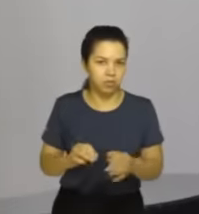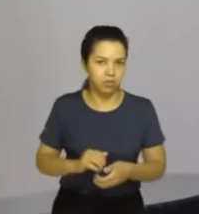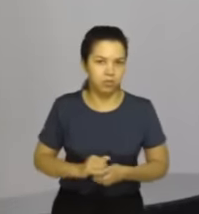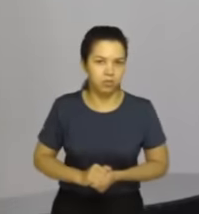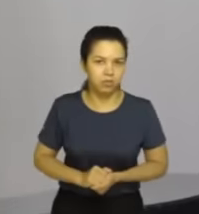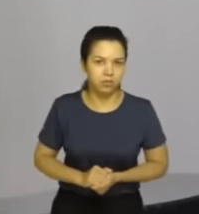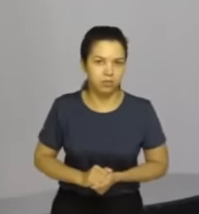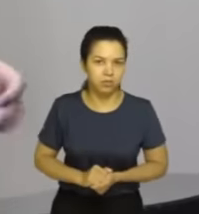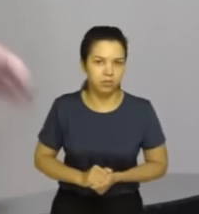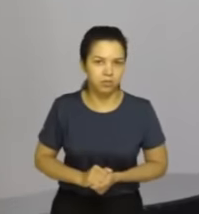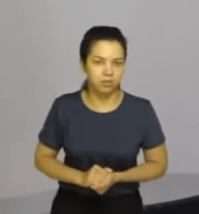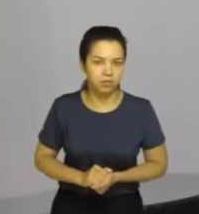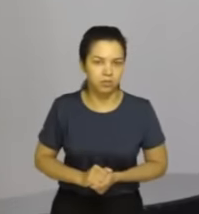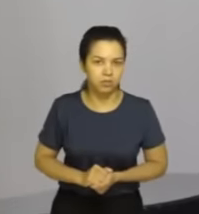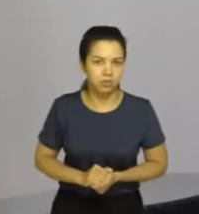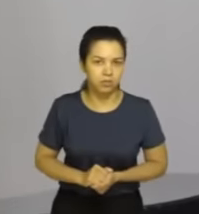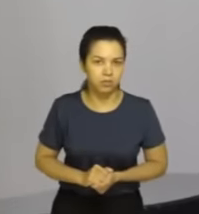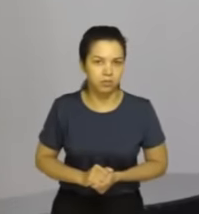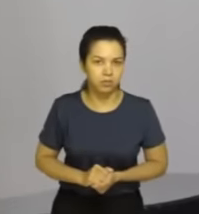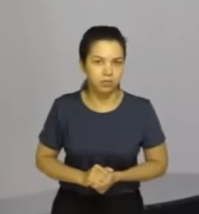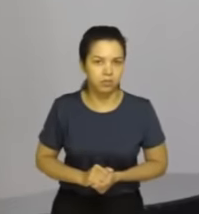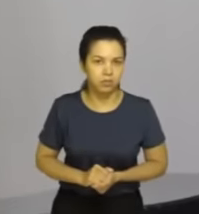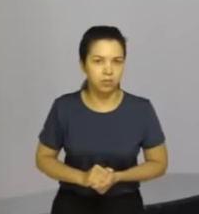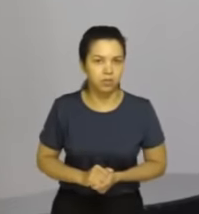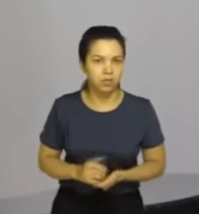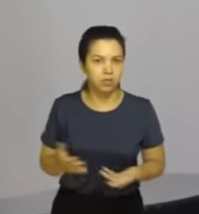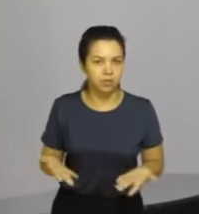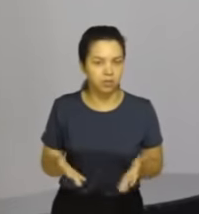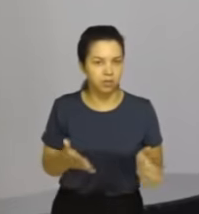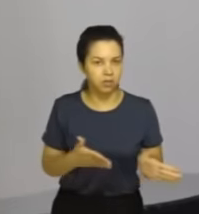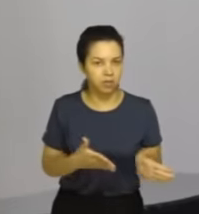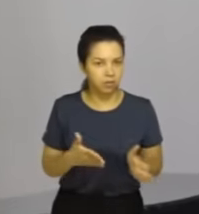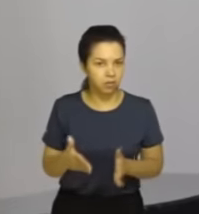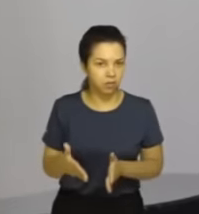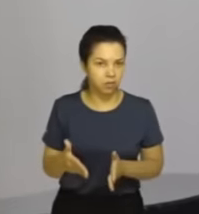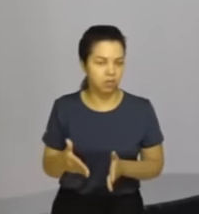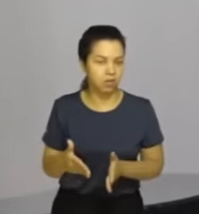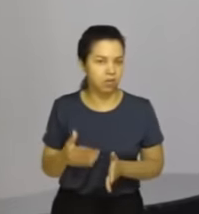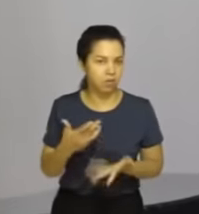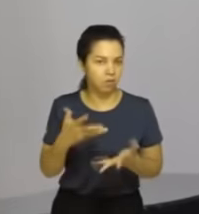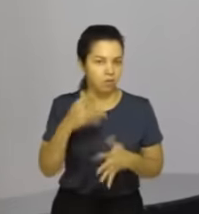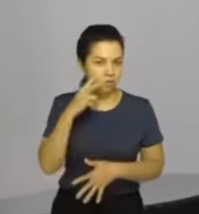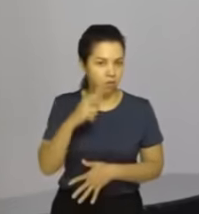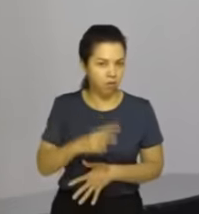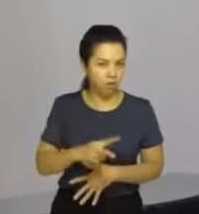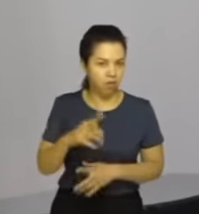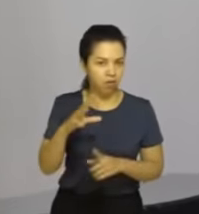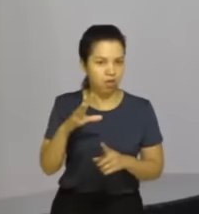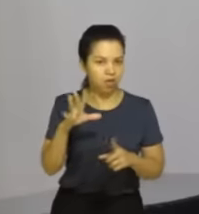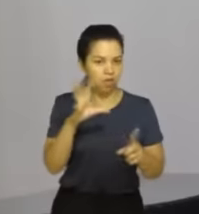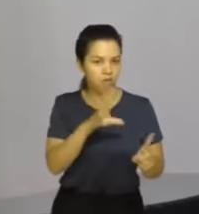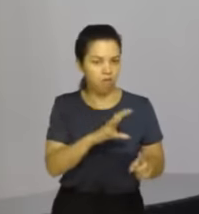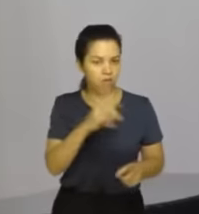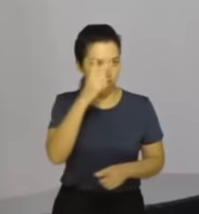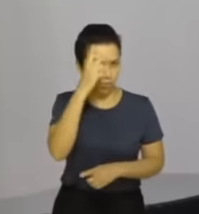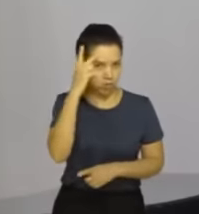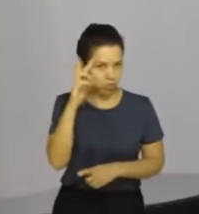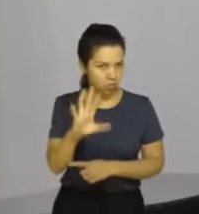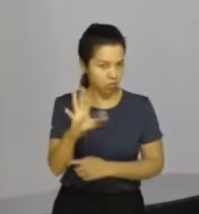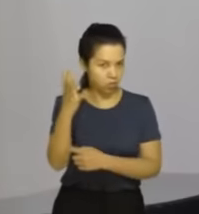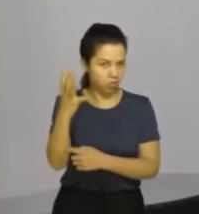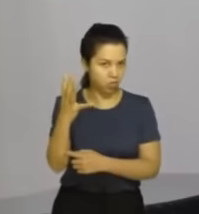que a mídia tem a ver com isso? Porque eu não quero vir aqui para falar do André Aranha, eu não quero vir aqui falar da influenciadora que causou tudo isso, eu quero falar